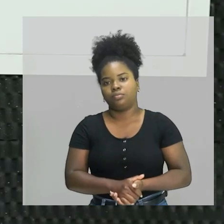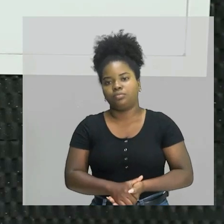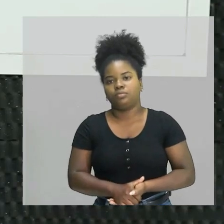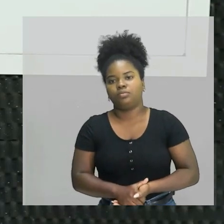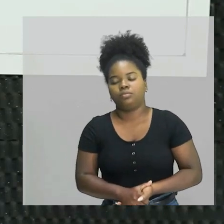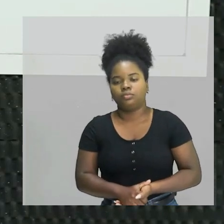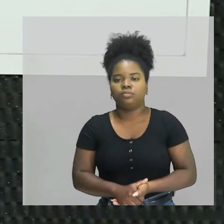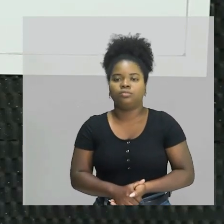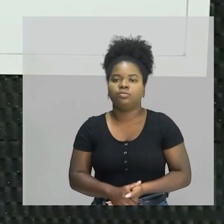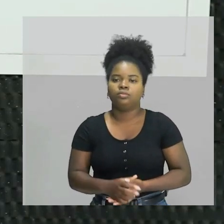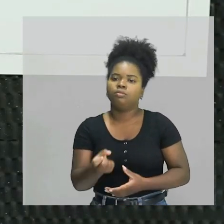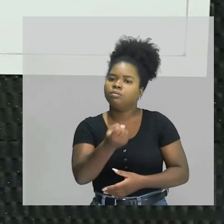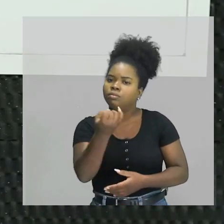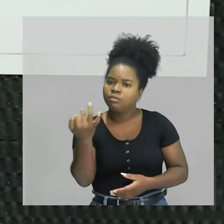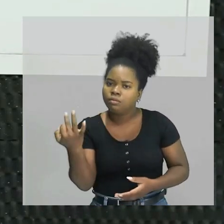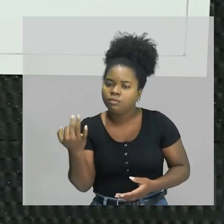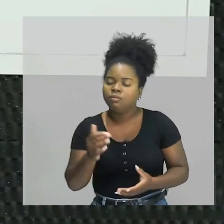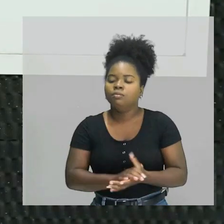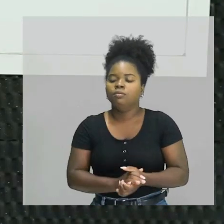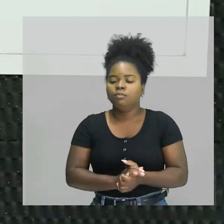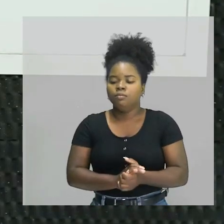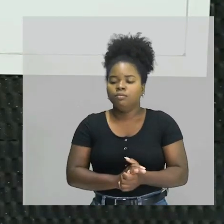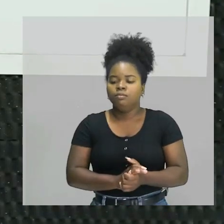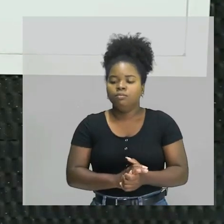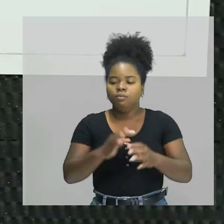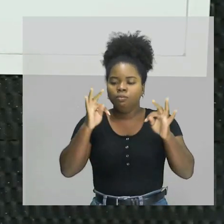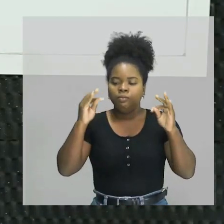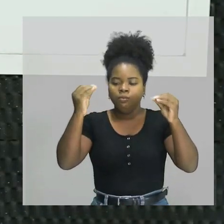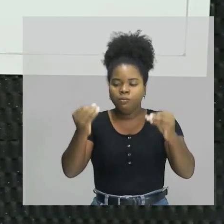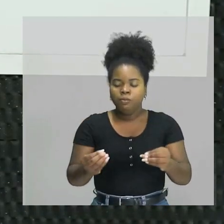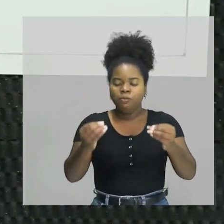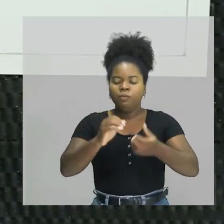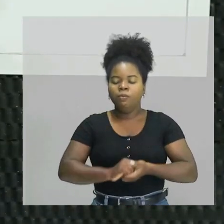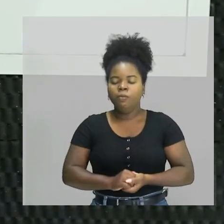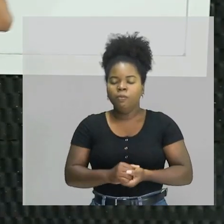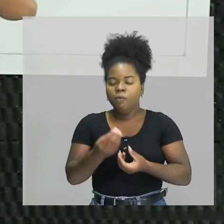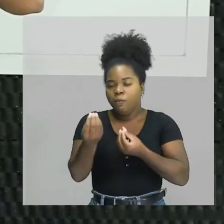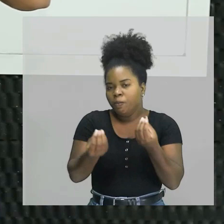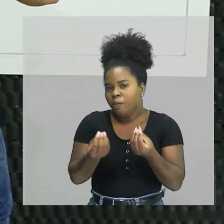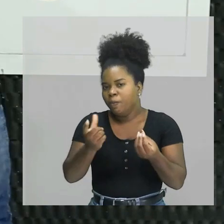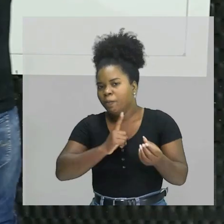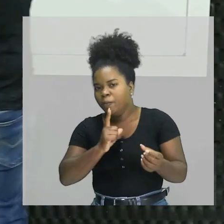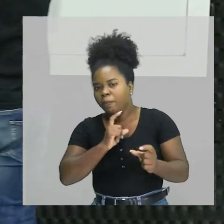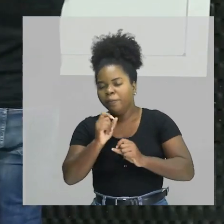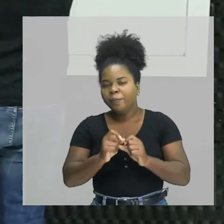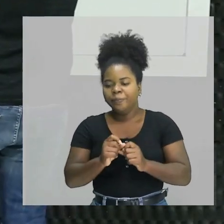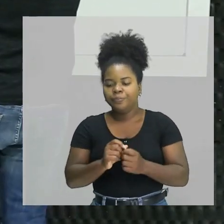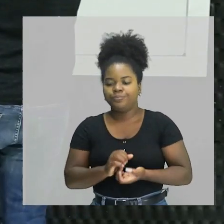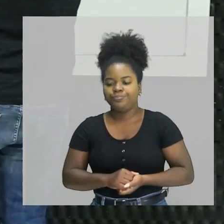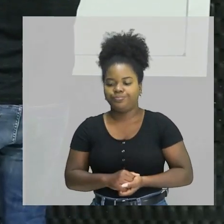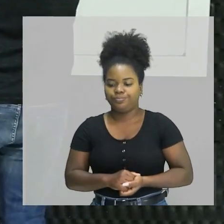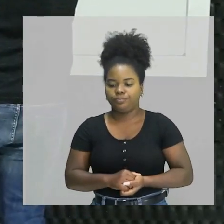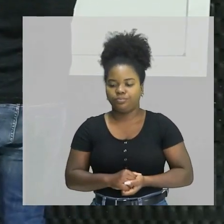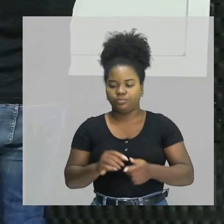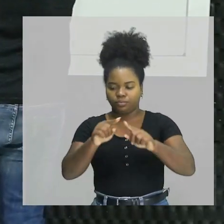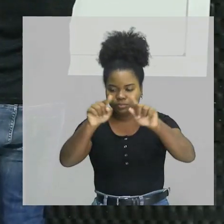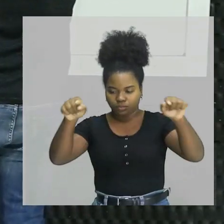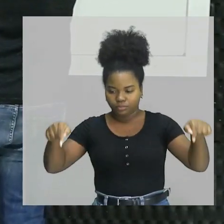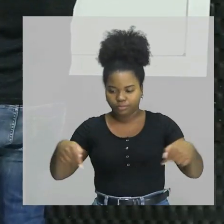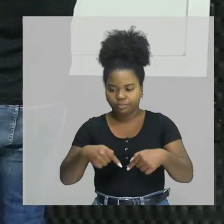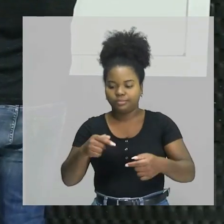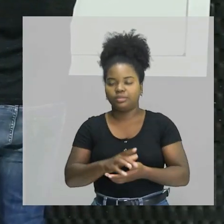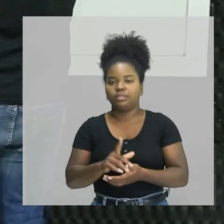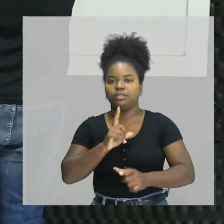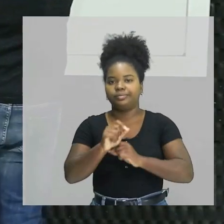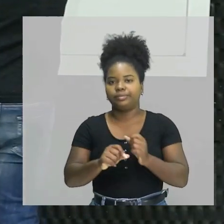para saber quanto é esse terreno que foi repartido. Então, como se trata de um retângulo, né? A área de um retângulo